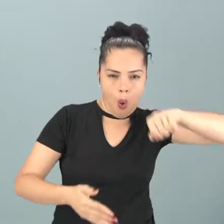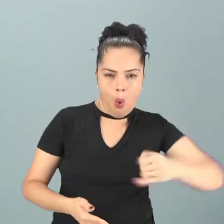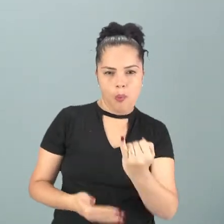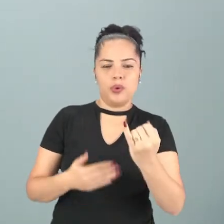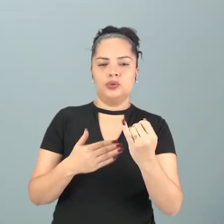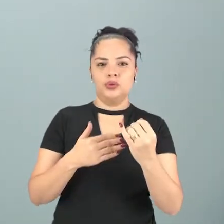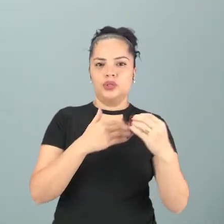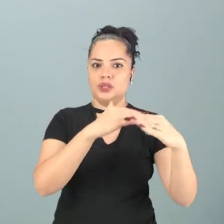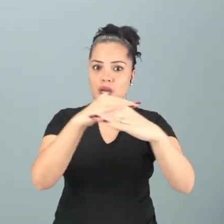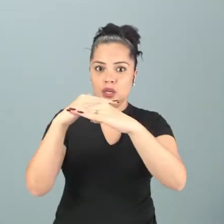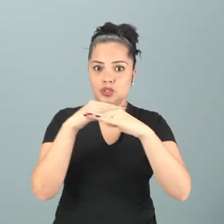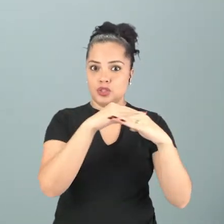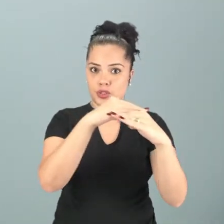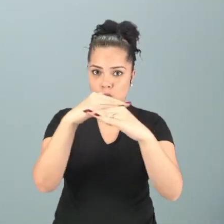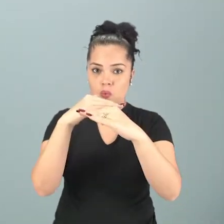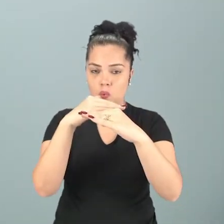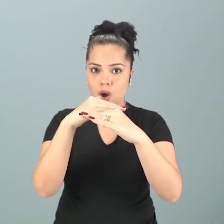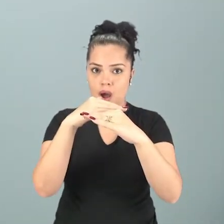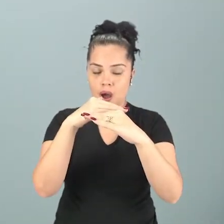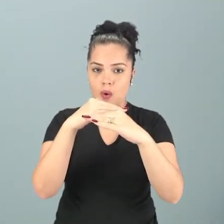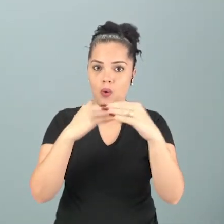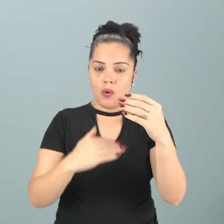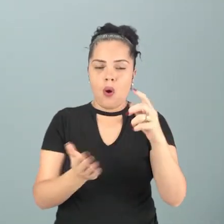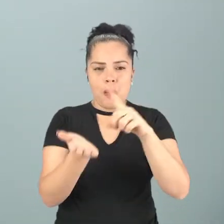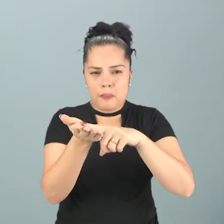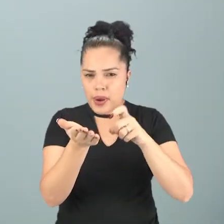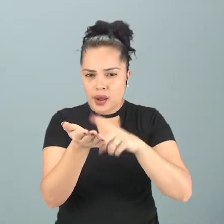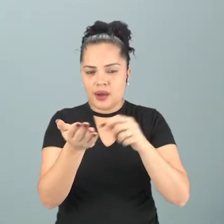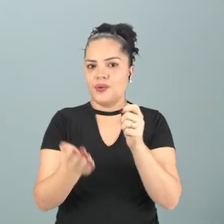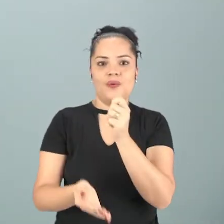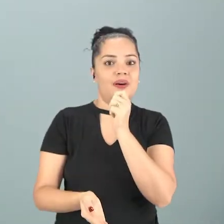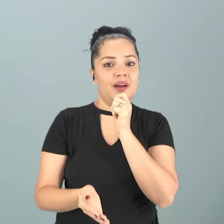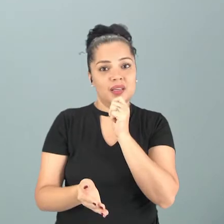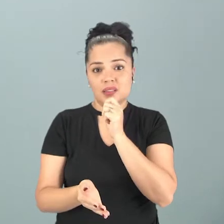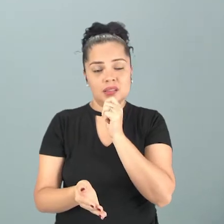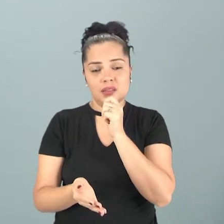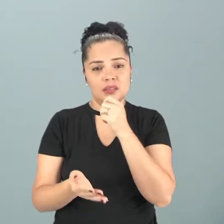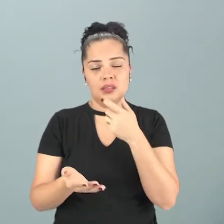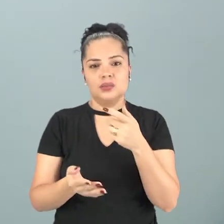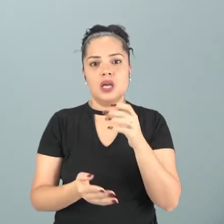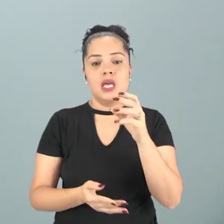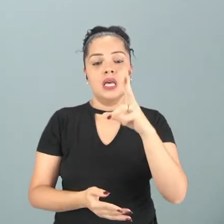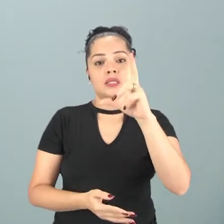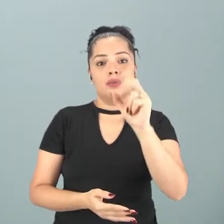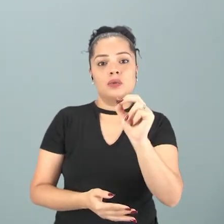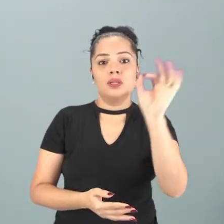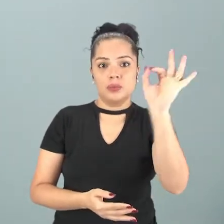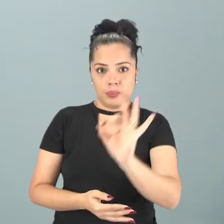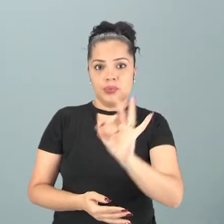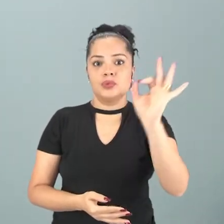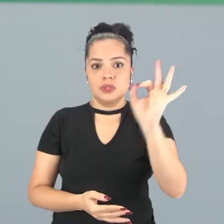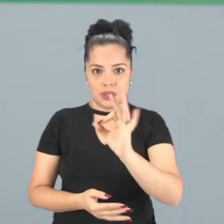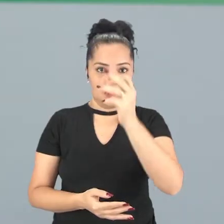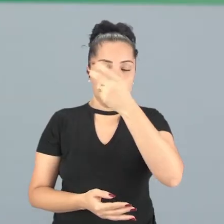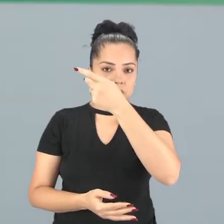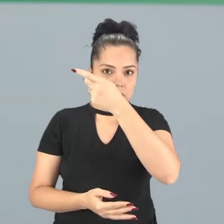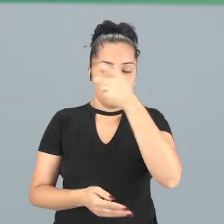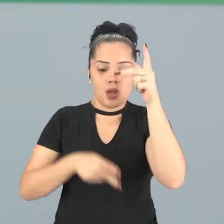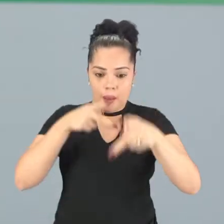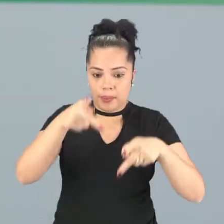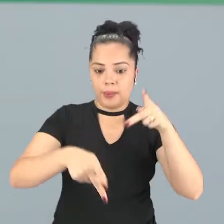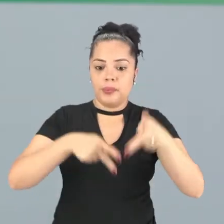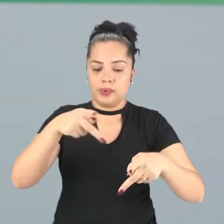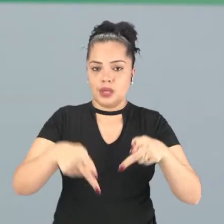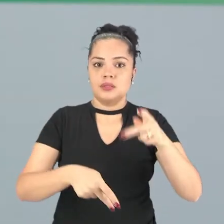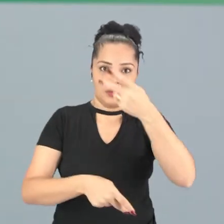têm. A população negra compreende a mais de 50% da população brasileira e, mesmo assim,